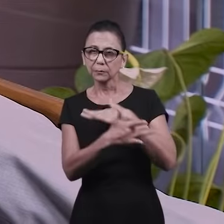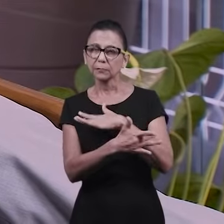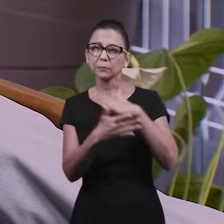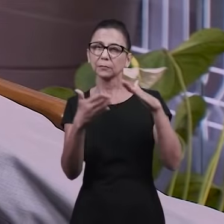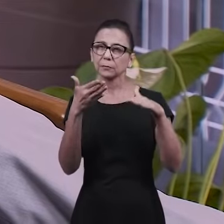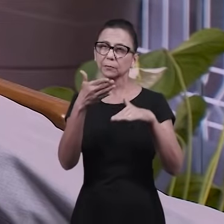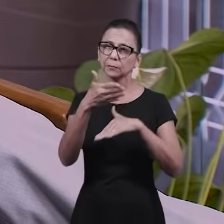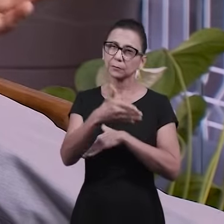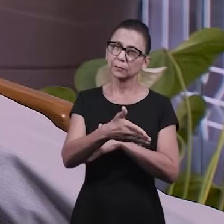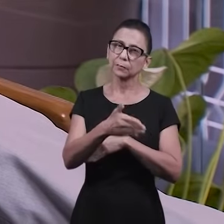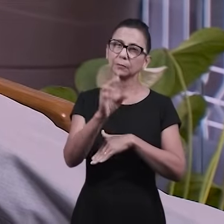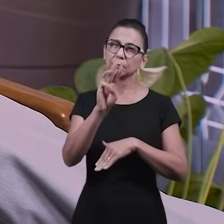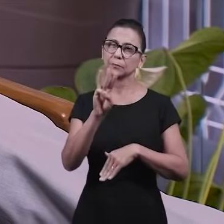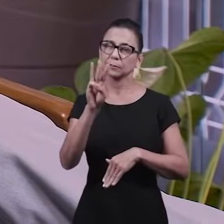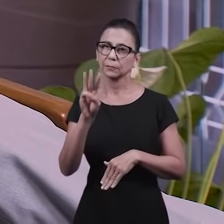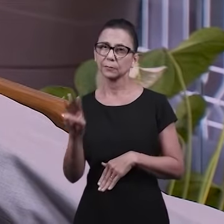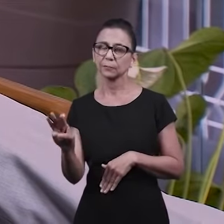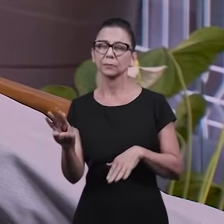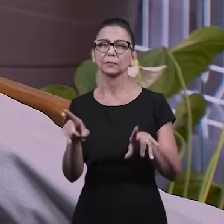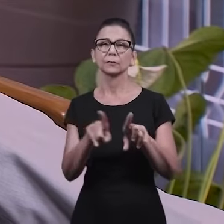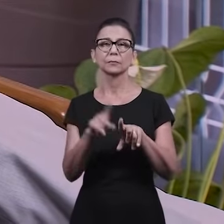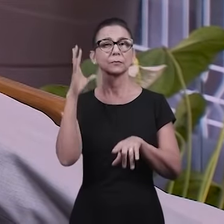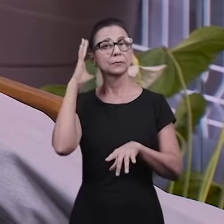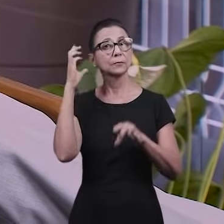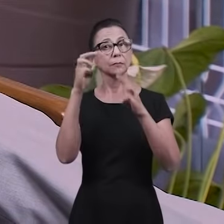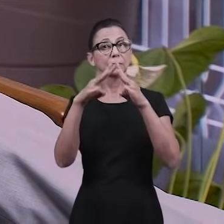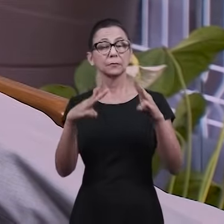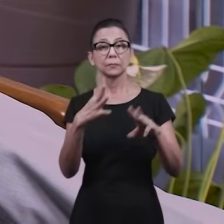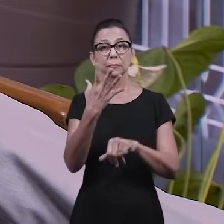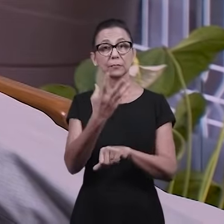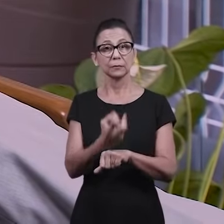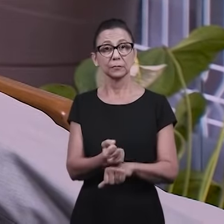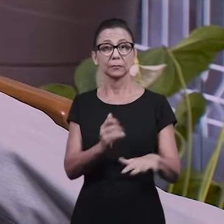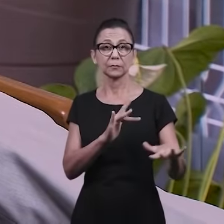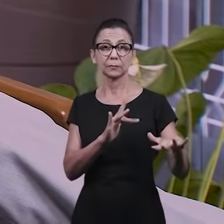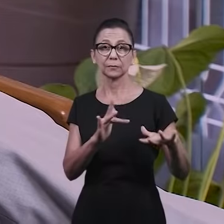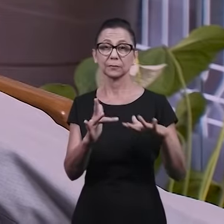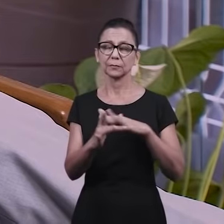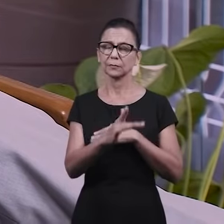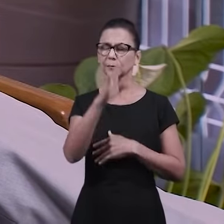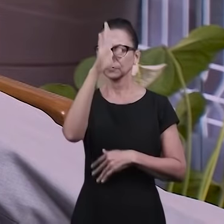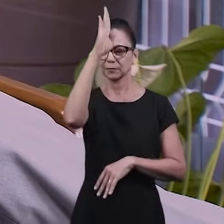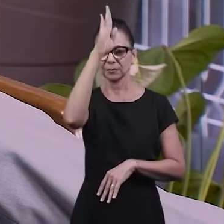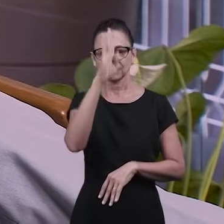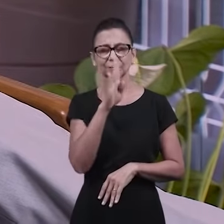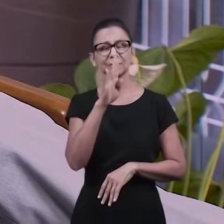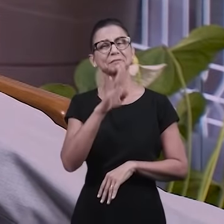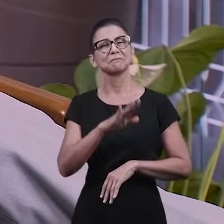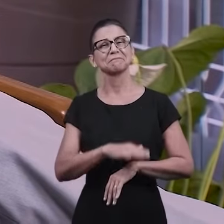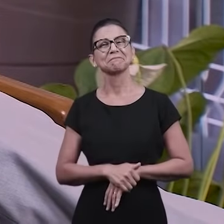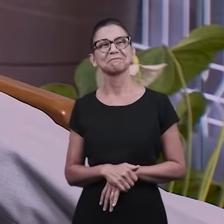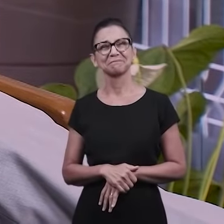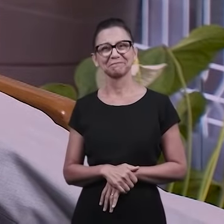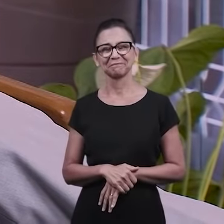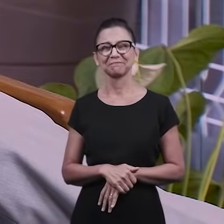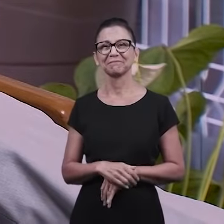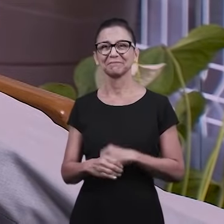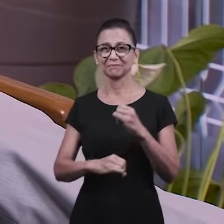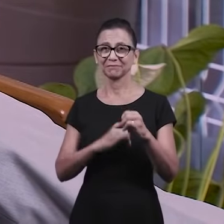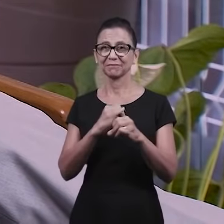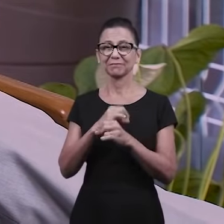Cristã Maranata e da Rádio Manaim, baixe os aplicativos gratuitamente, navegue por eles e conheça muito mais